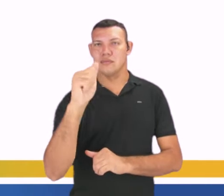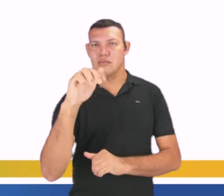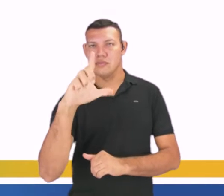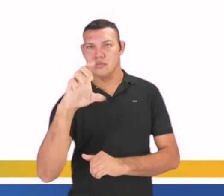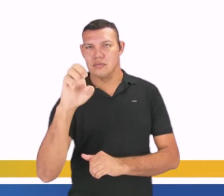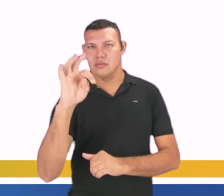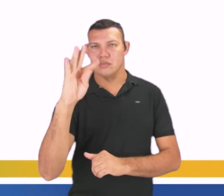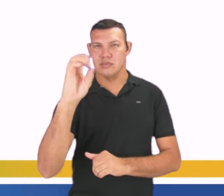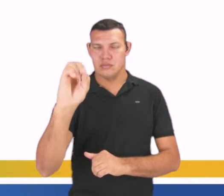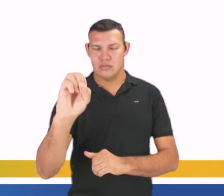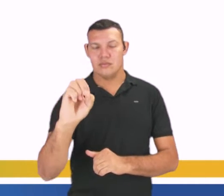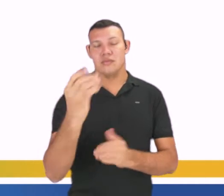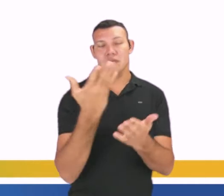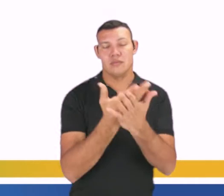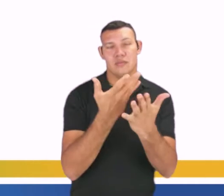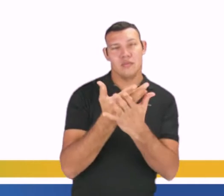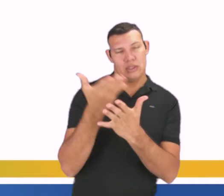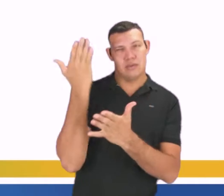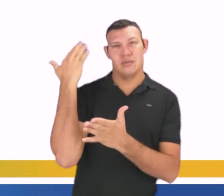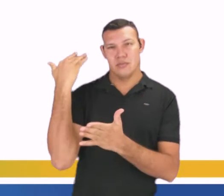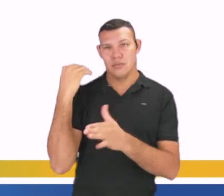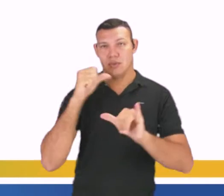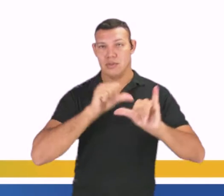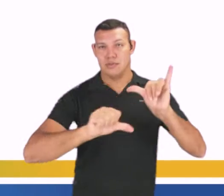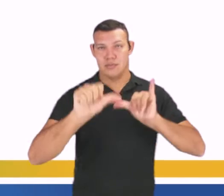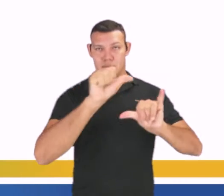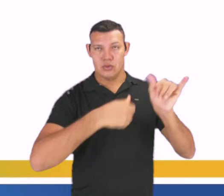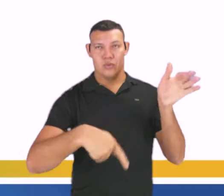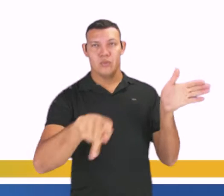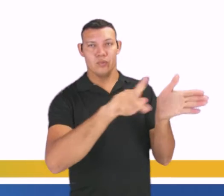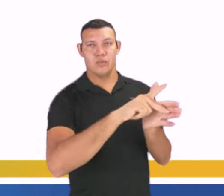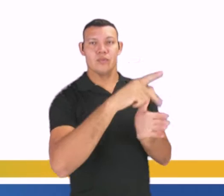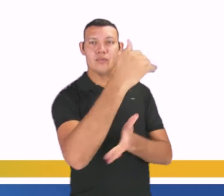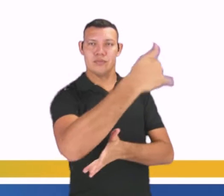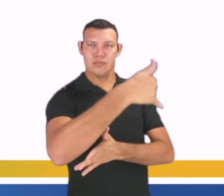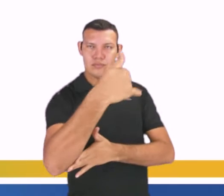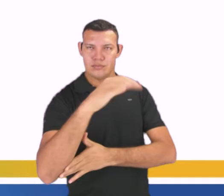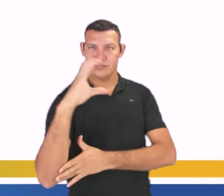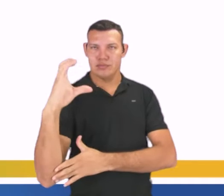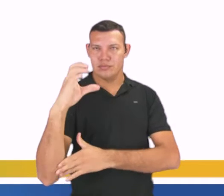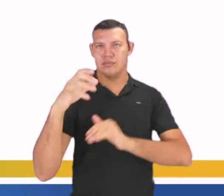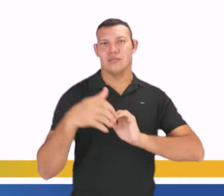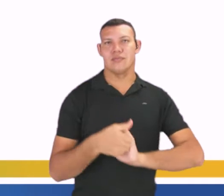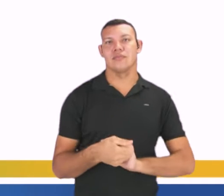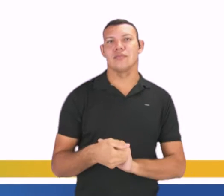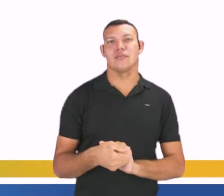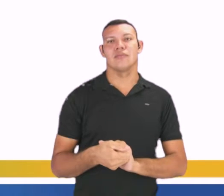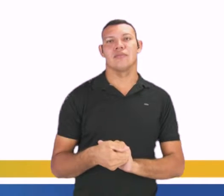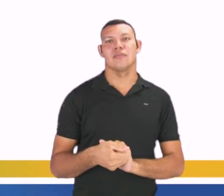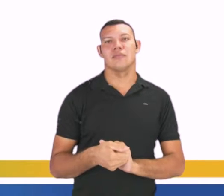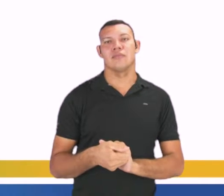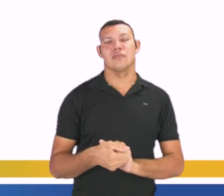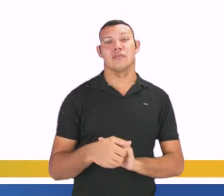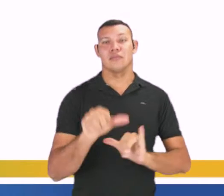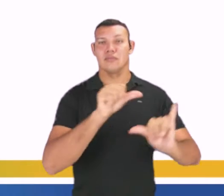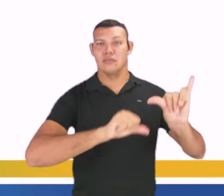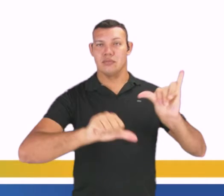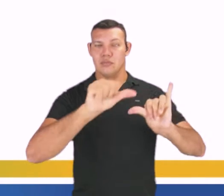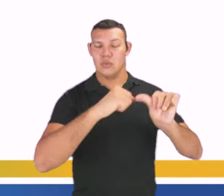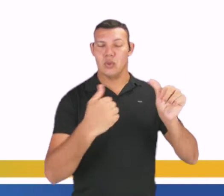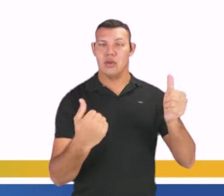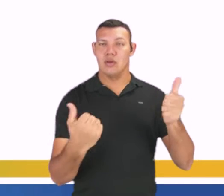Como você viu na aula anterior, reações orgânicas são elas as reações de